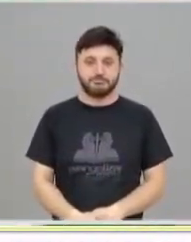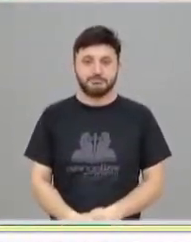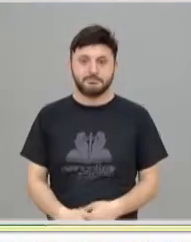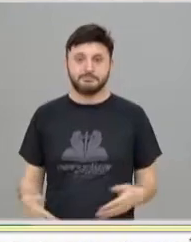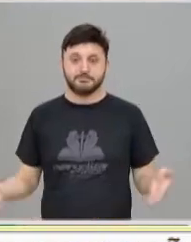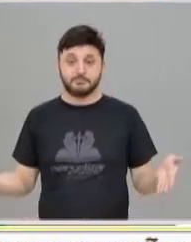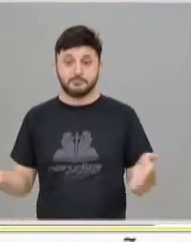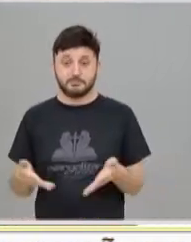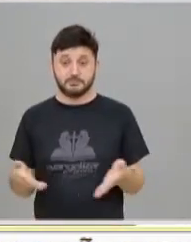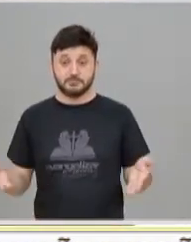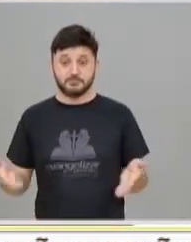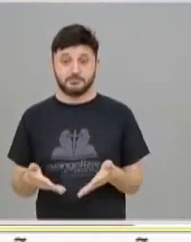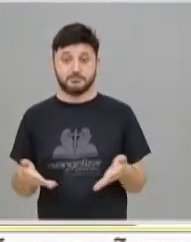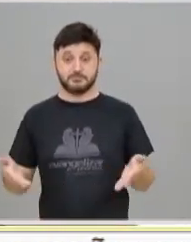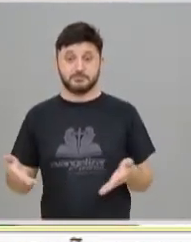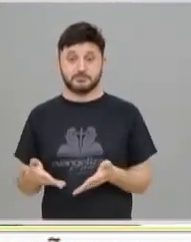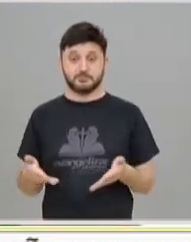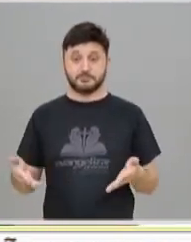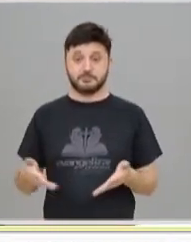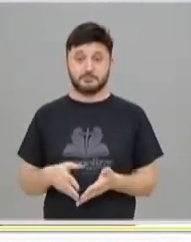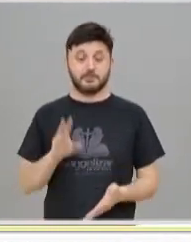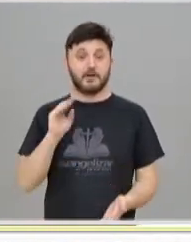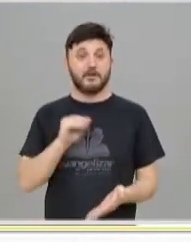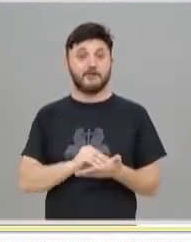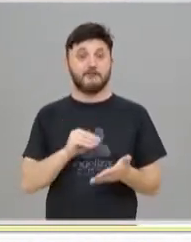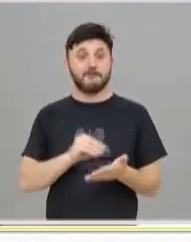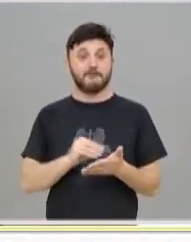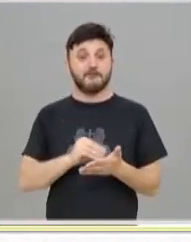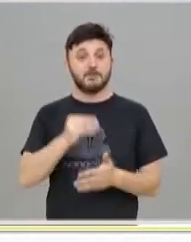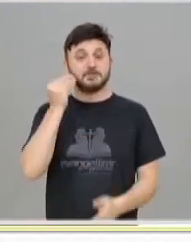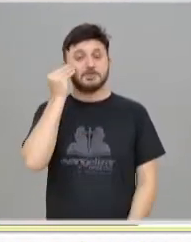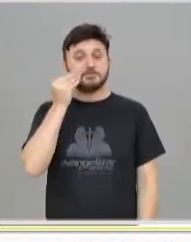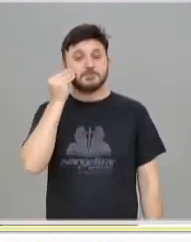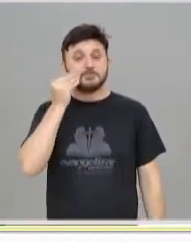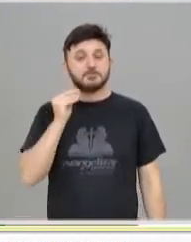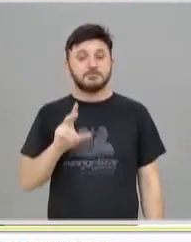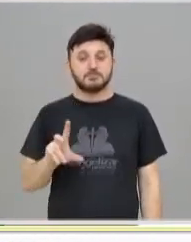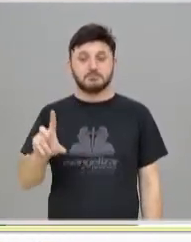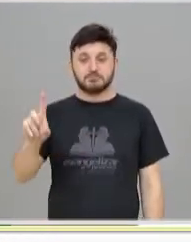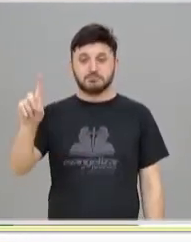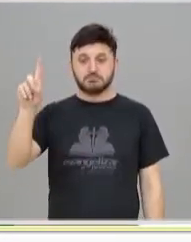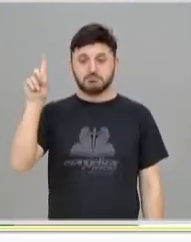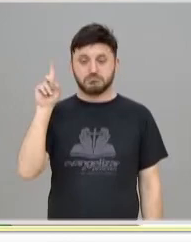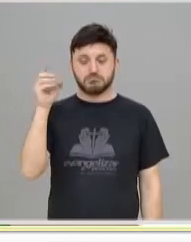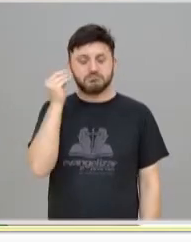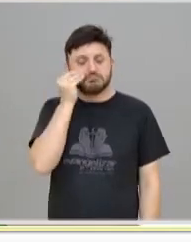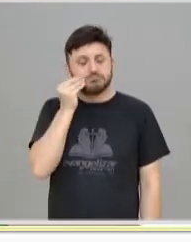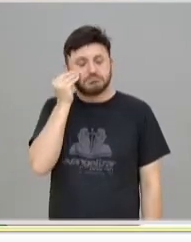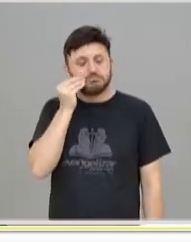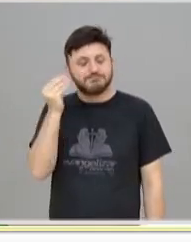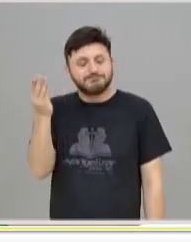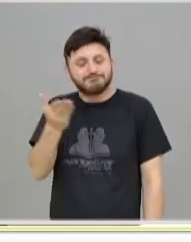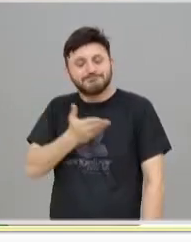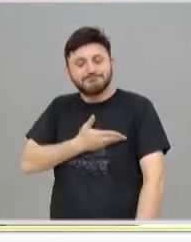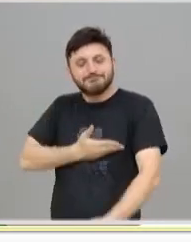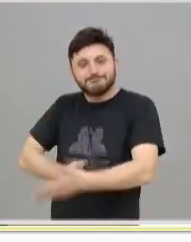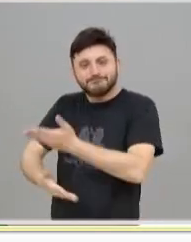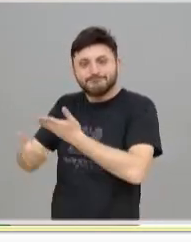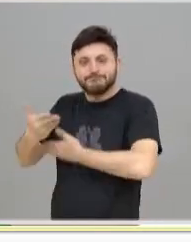hoje, a falta dessa experiência com Deus, uma experiência amigável,